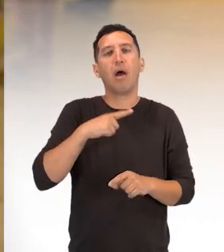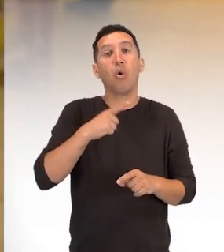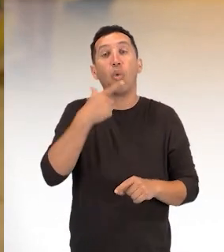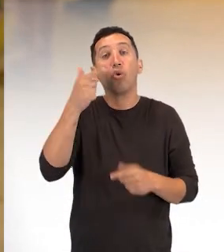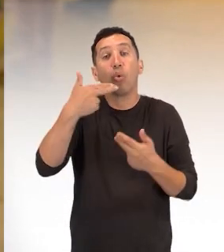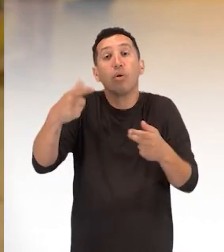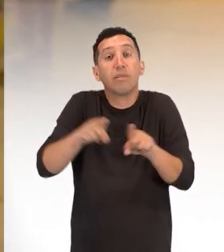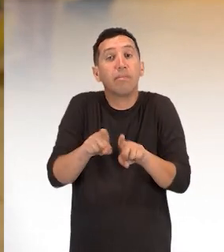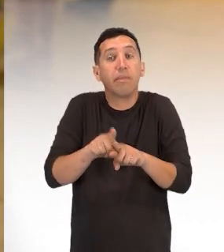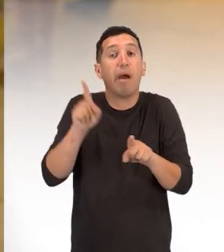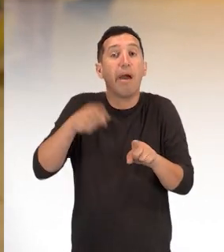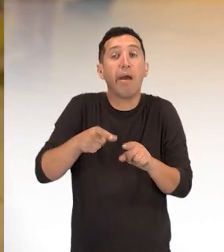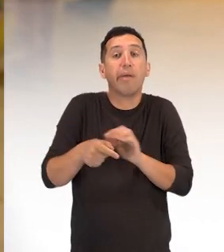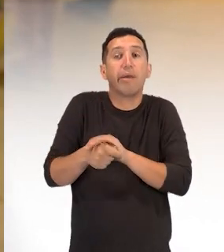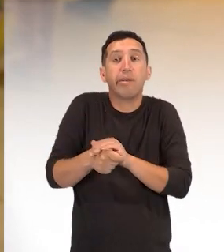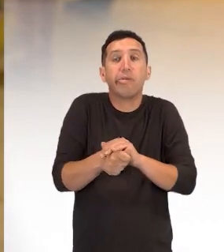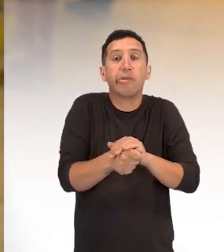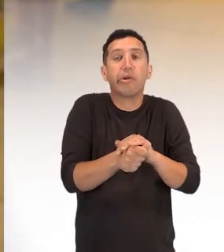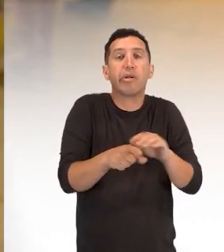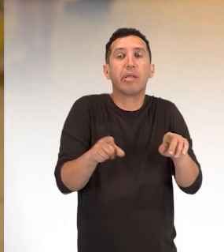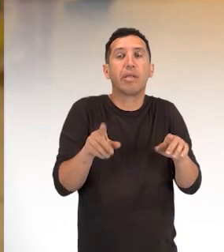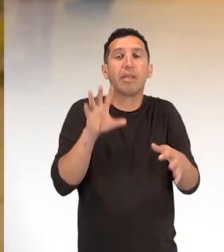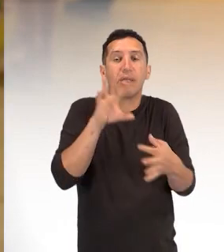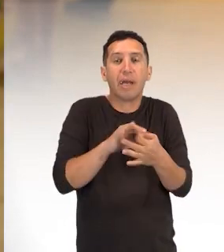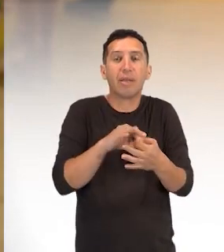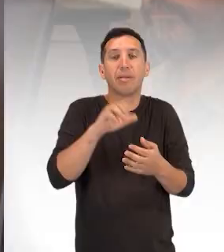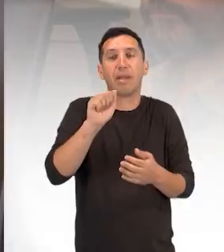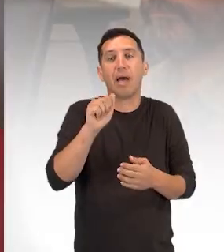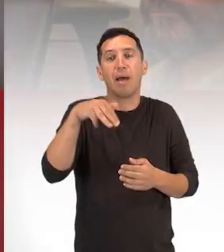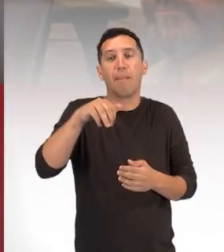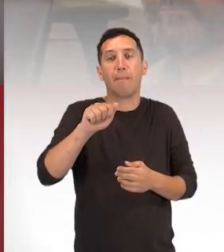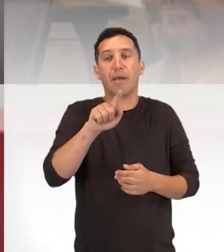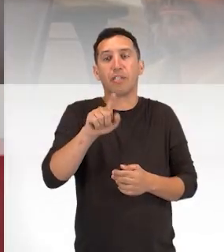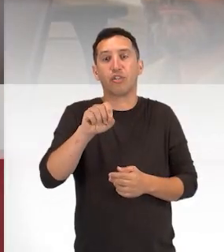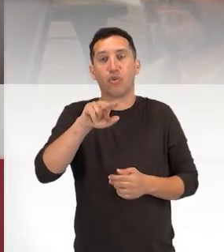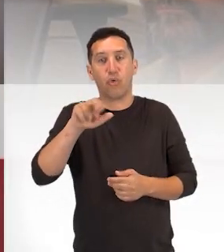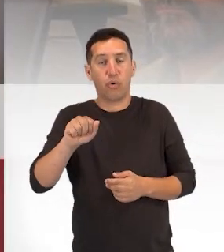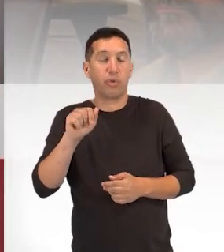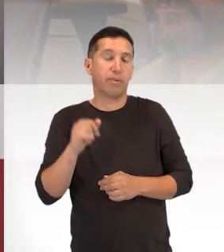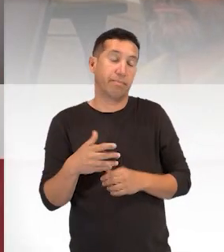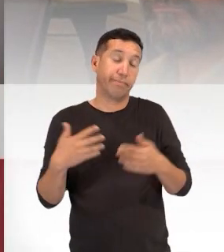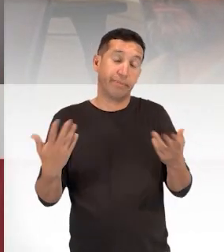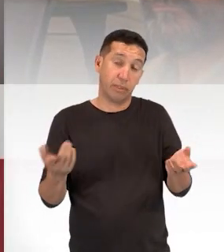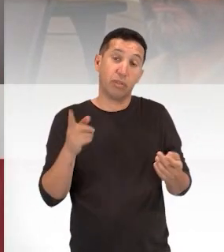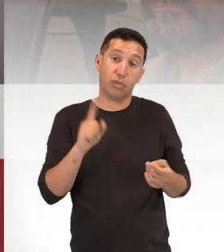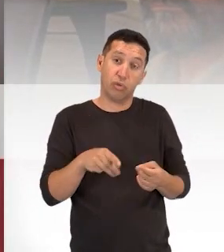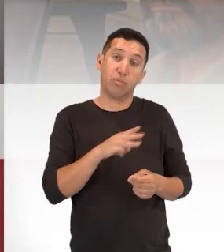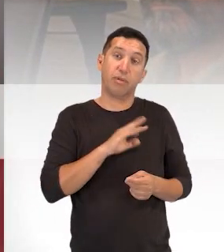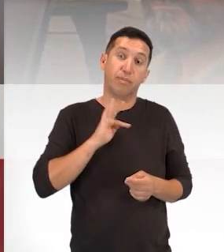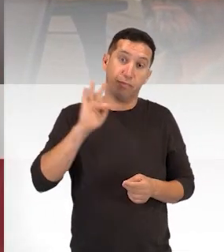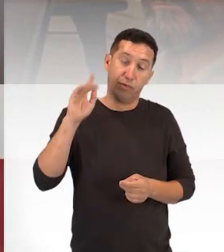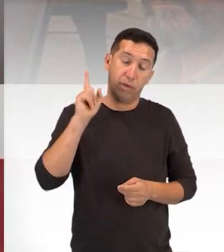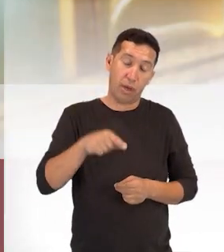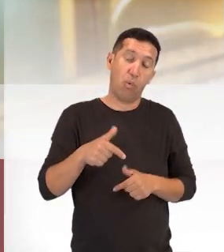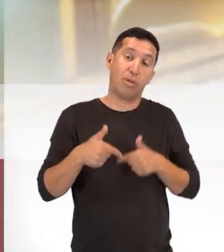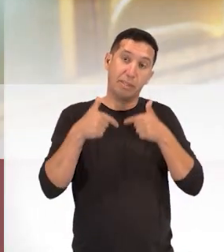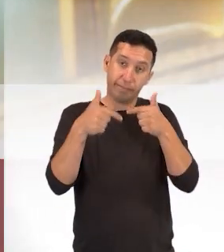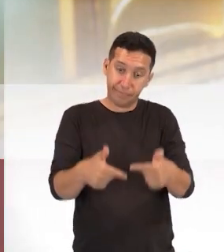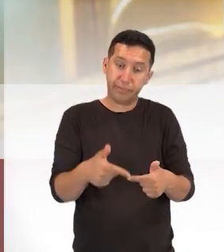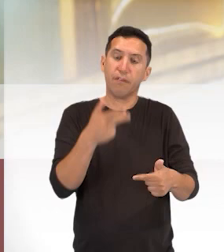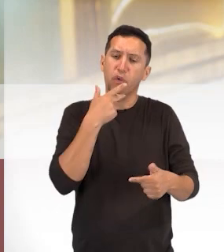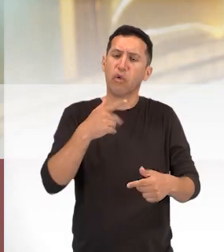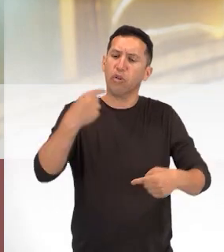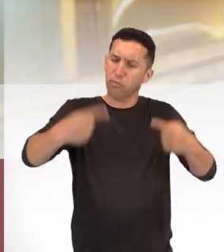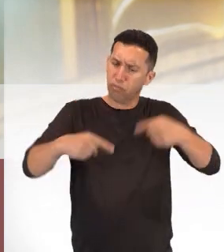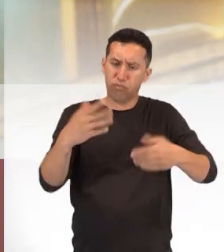biologia local é em relação às tartarugas da Amazônia. A audiência pública é uma ação do Ministério Público Federal e colocou